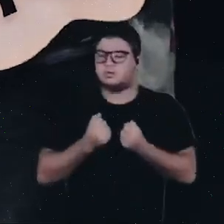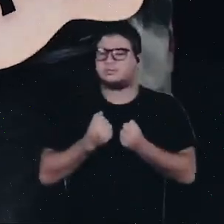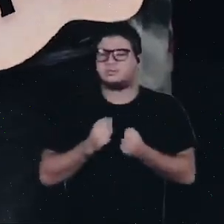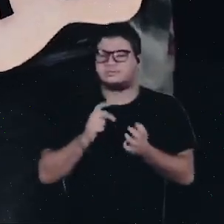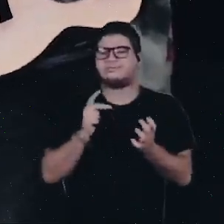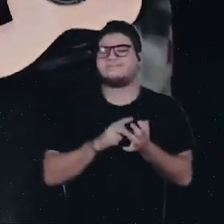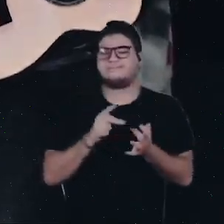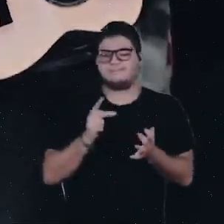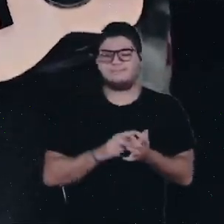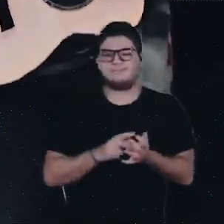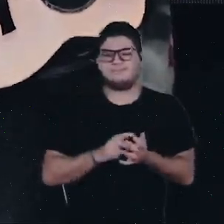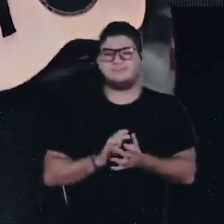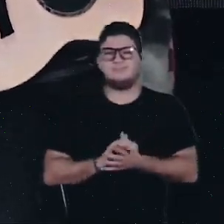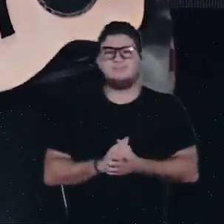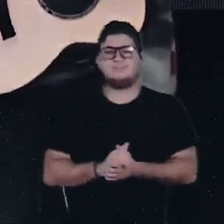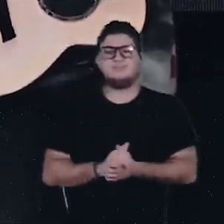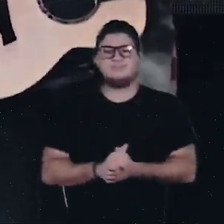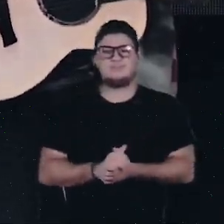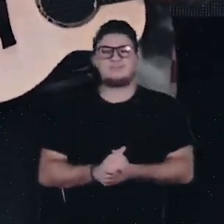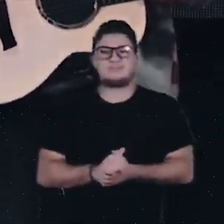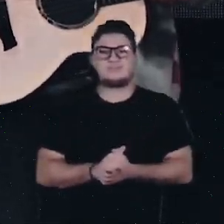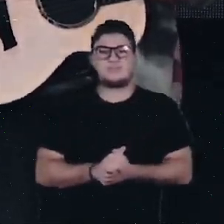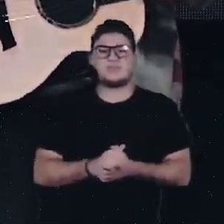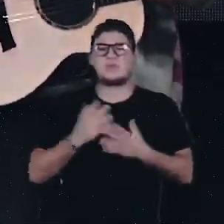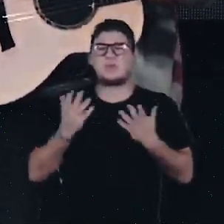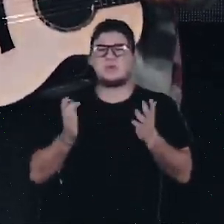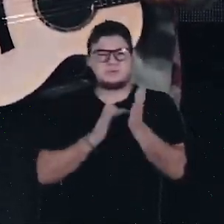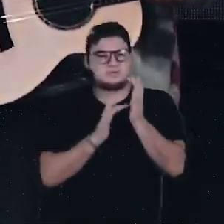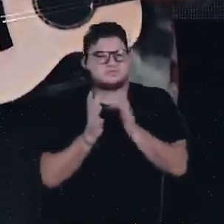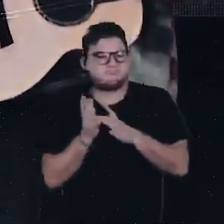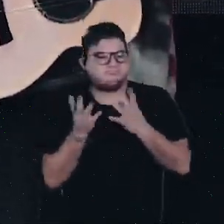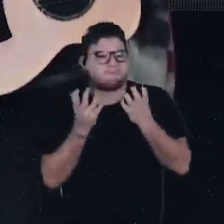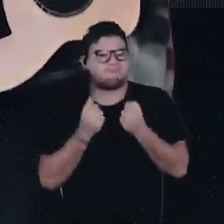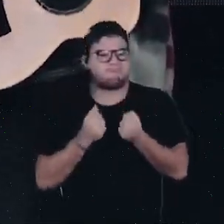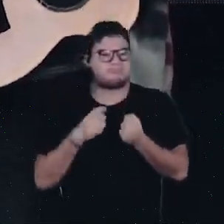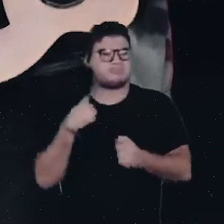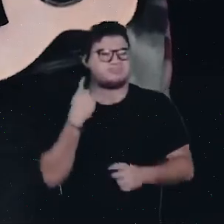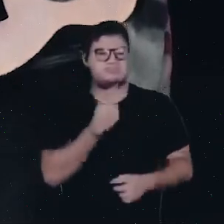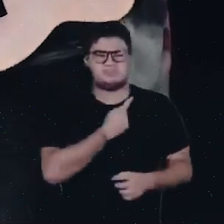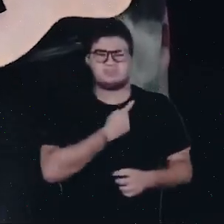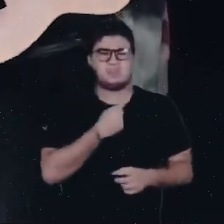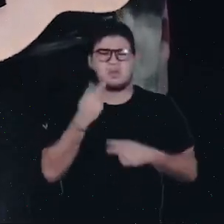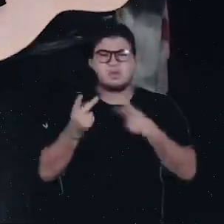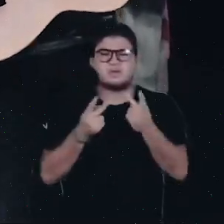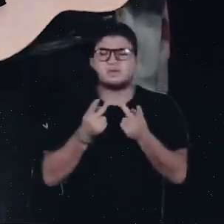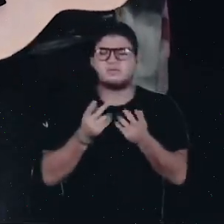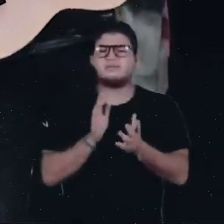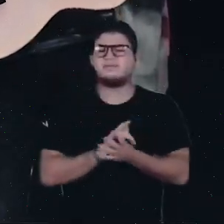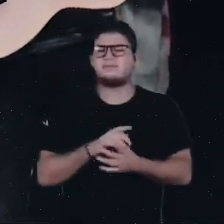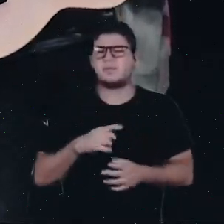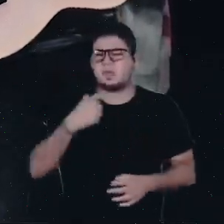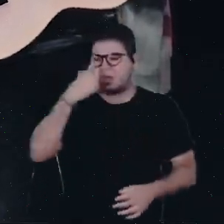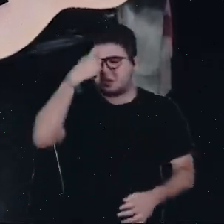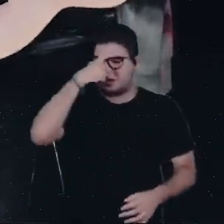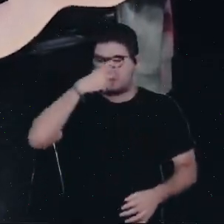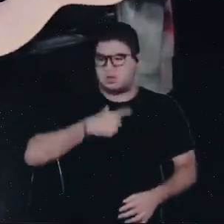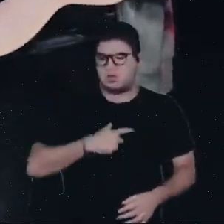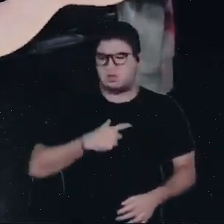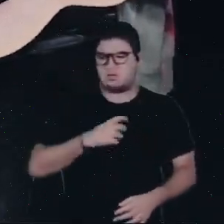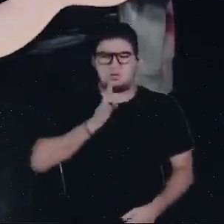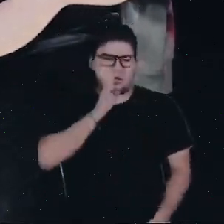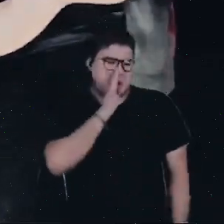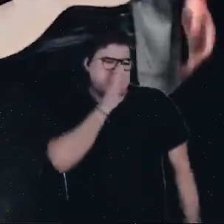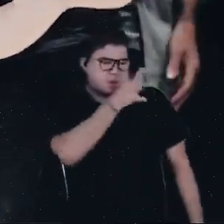é essa. E se Jesus nos aceitou, fala sério, quem somos nós para rejeitarmos